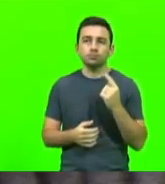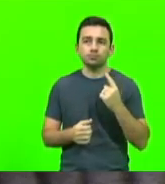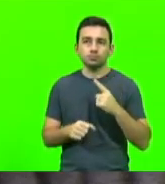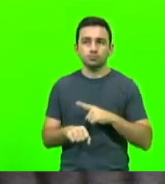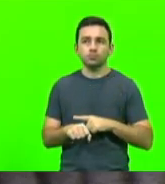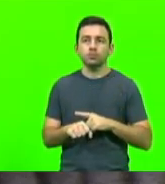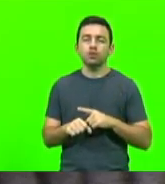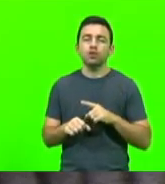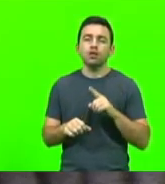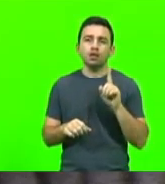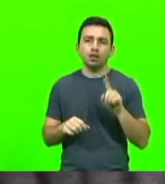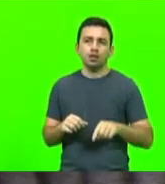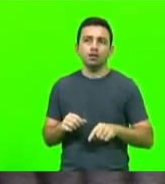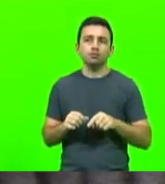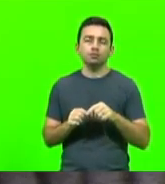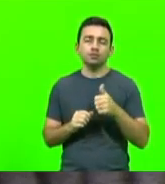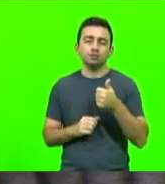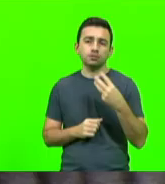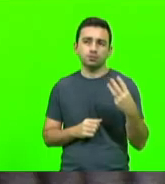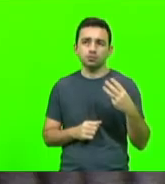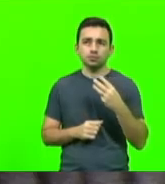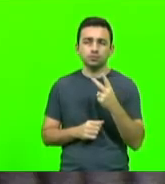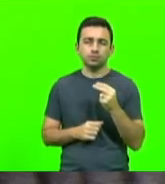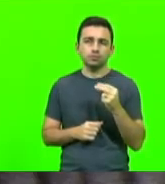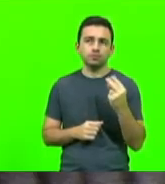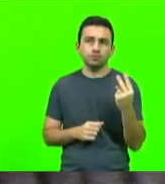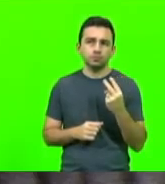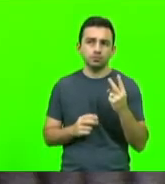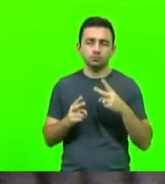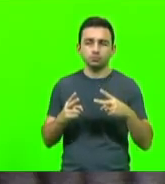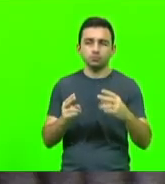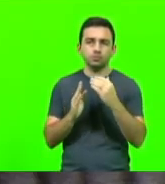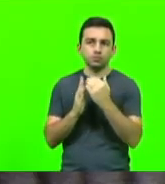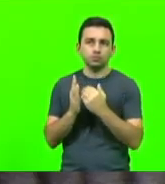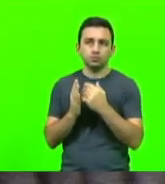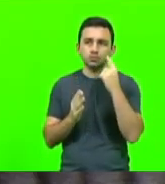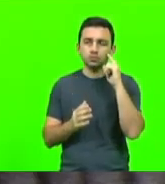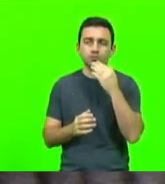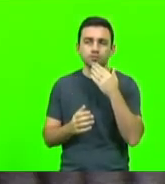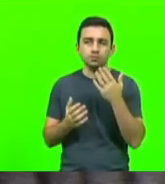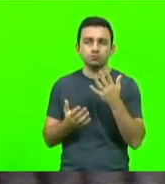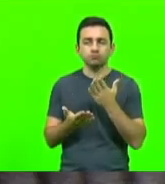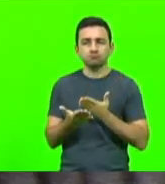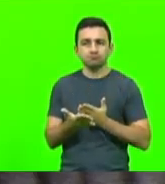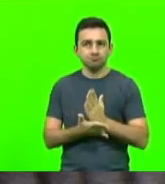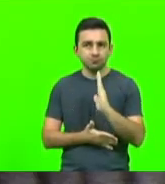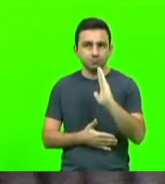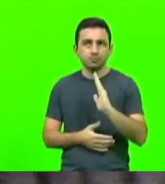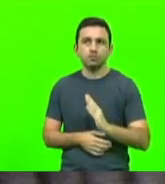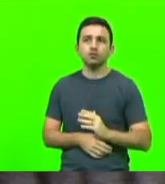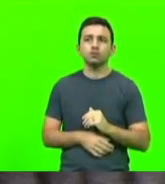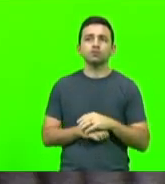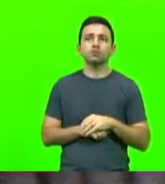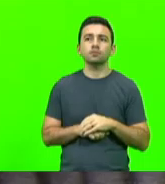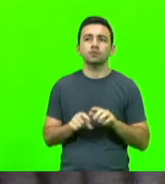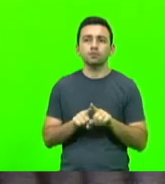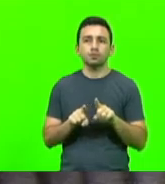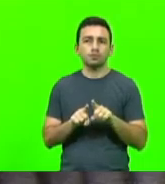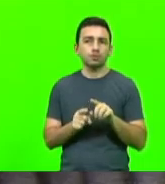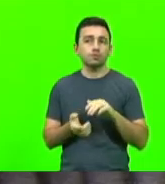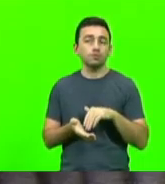número 13/2022, dando continuidade à ordem do dia. Foram aprovados os pedidos de informação número 7584/2022 e as moções número